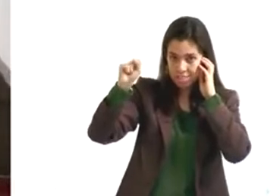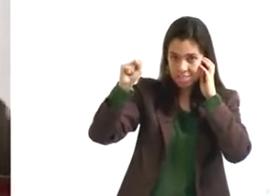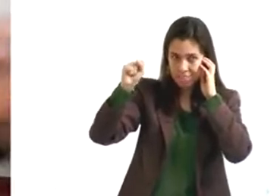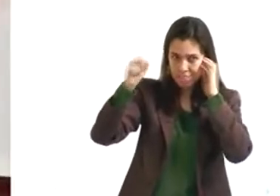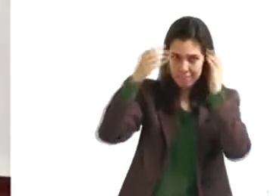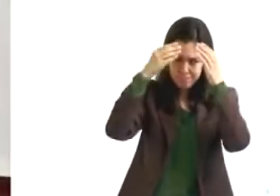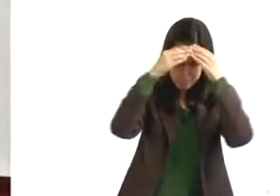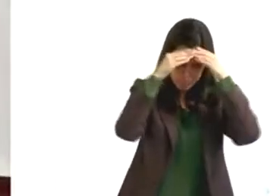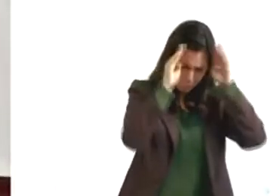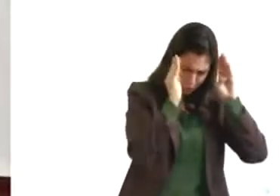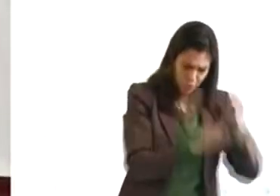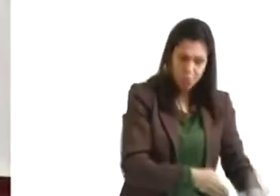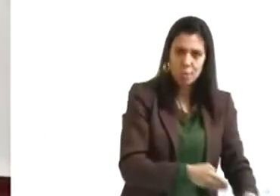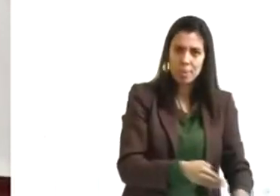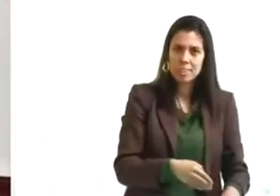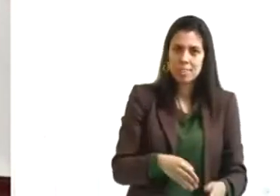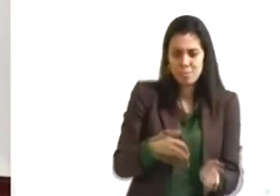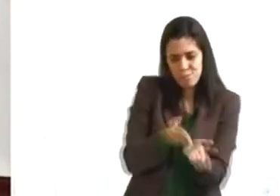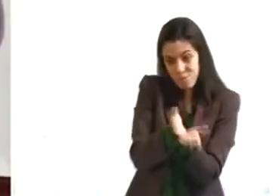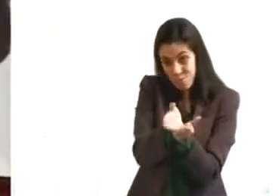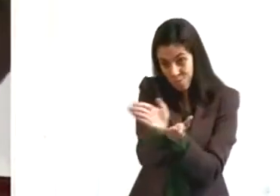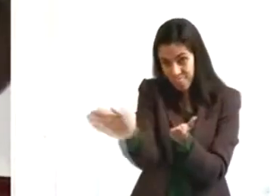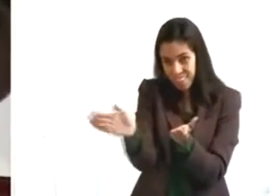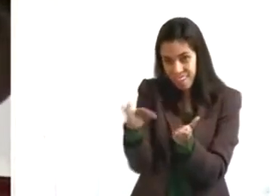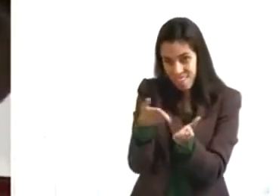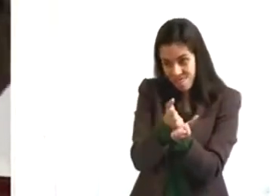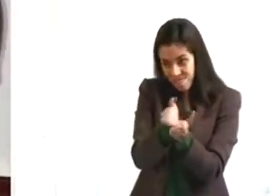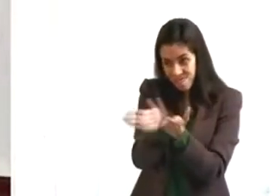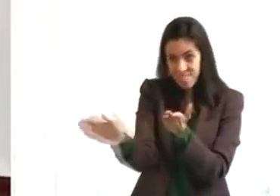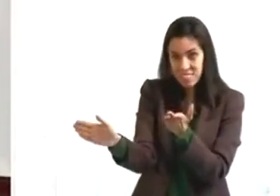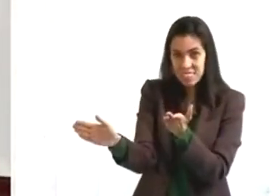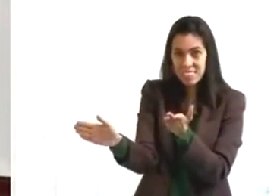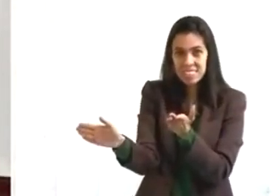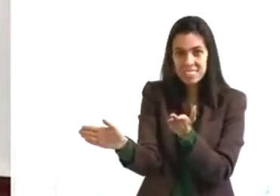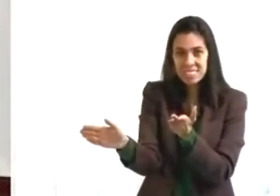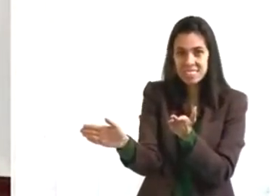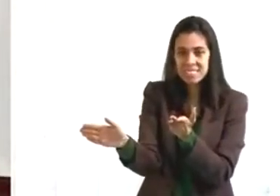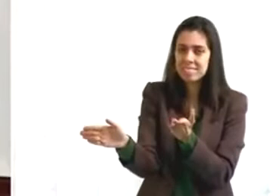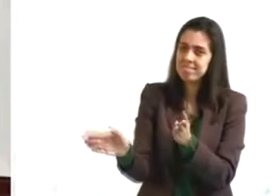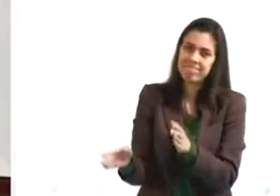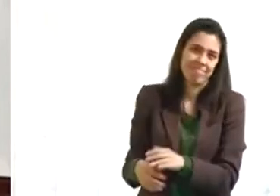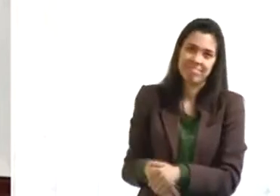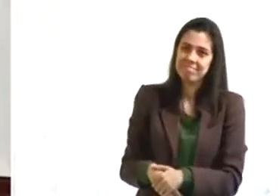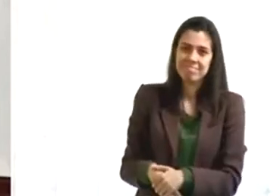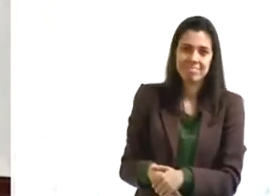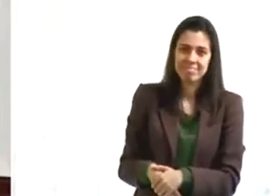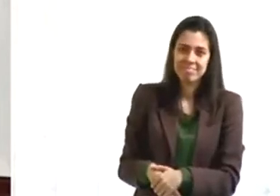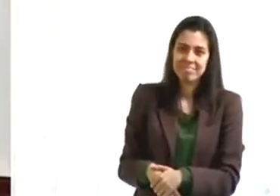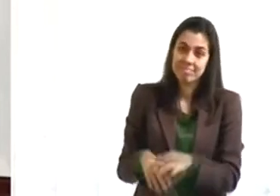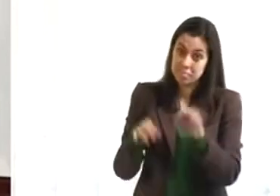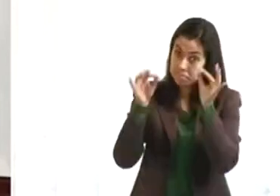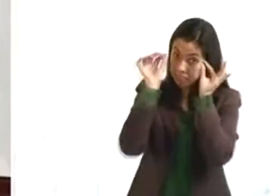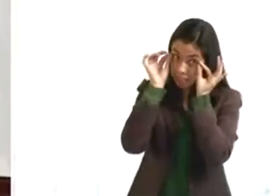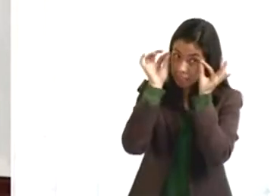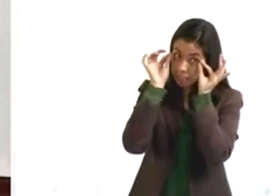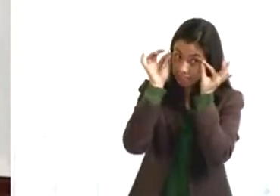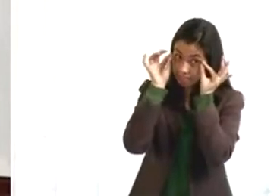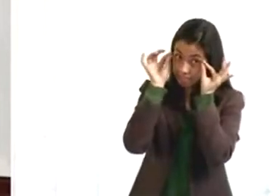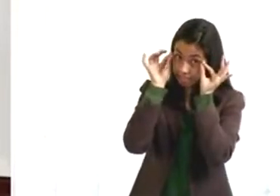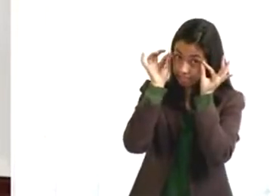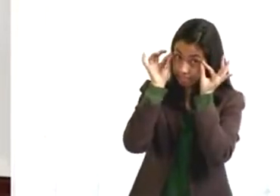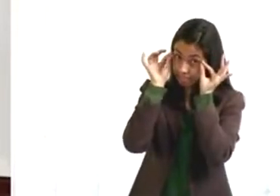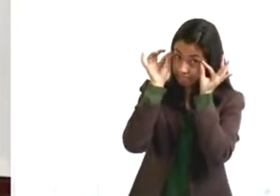desobedecer, para fugir da palavra de Deus. Então, igreja, tomemos cuidado para não estarmos